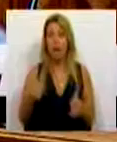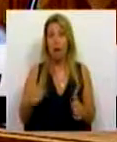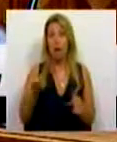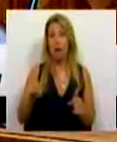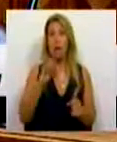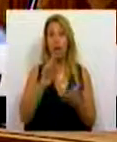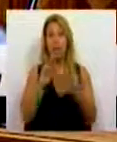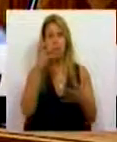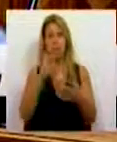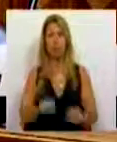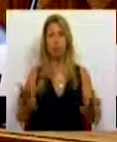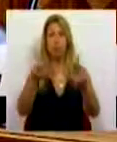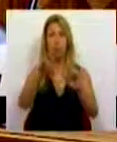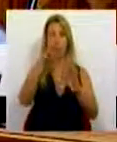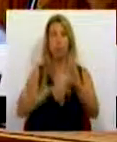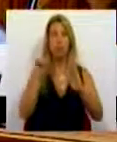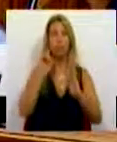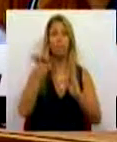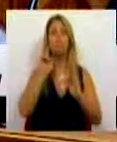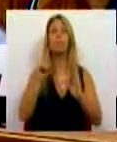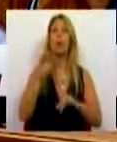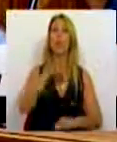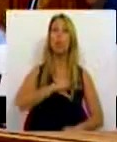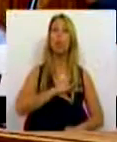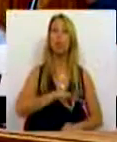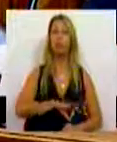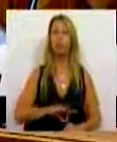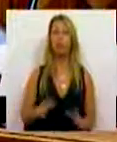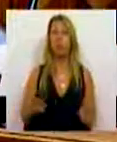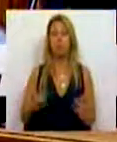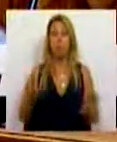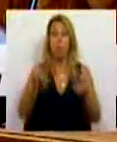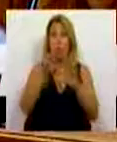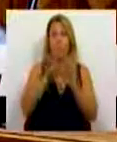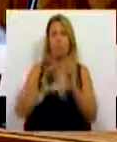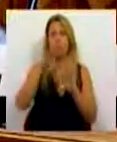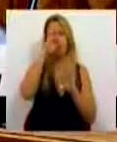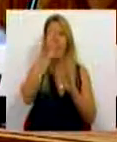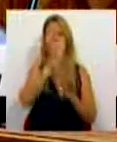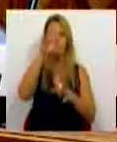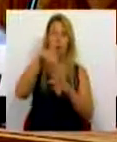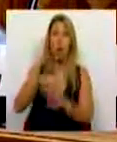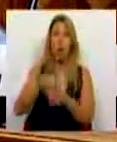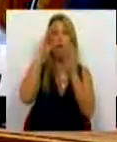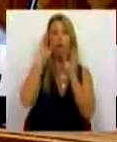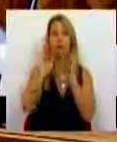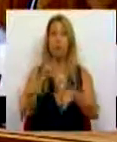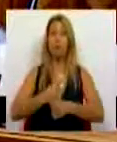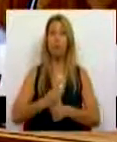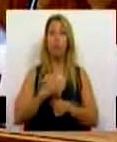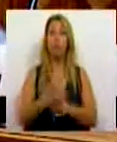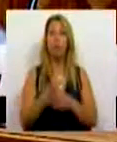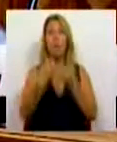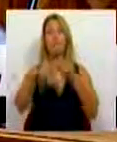sublinhar o novo regime de valorização profissional, e é um novo regime que, como sabem, envolve a formação profissional mais o desenvolvimento